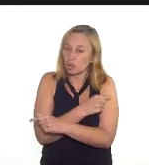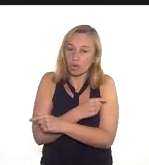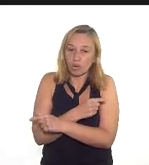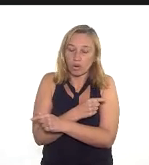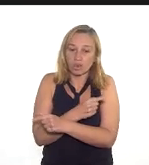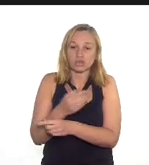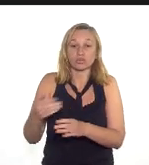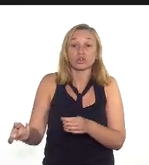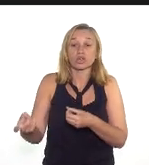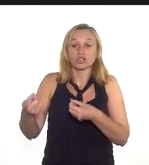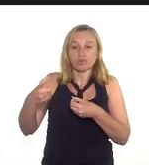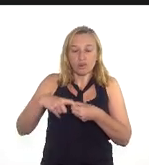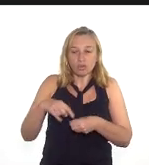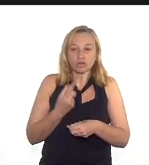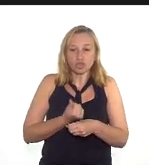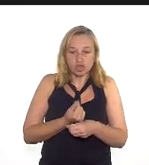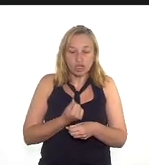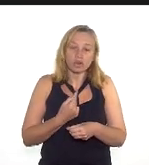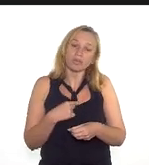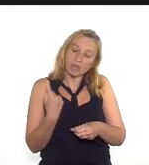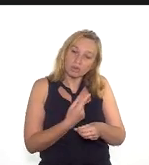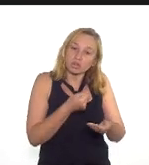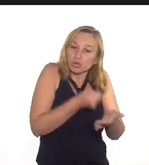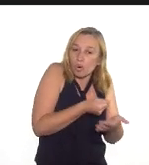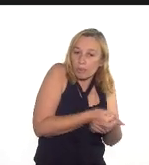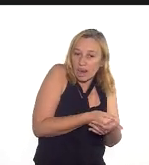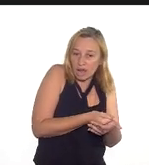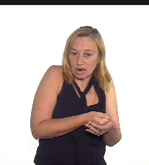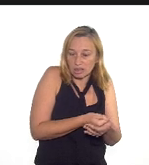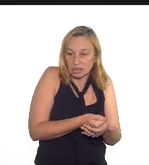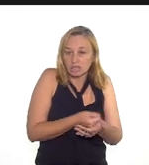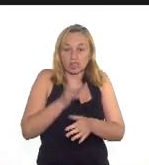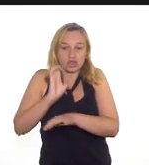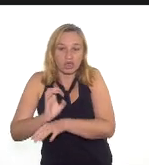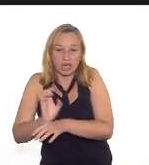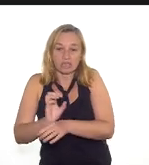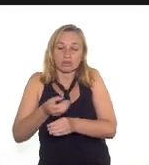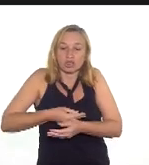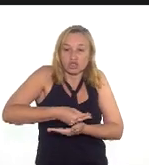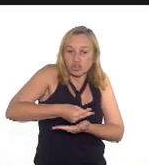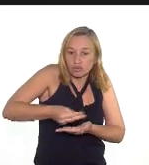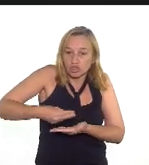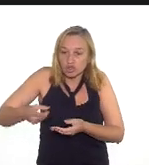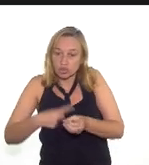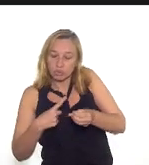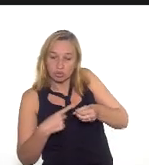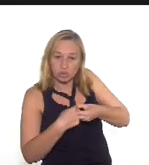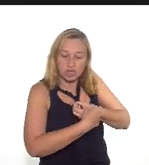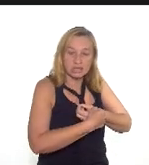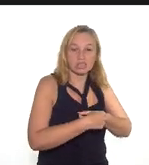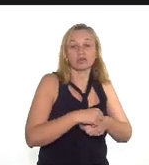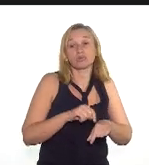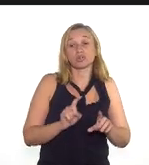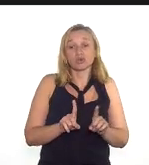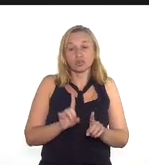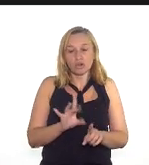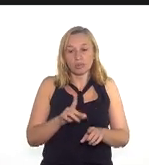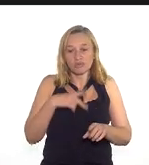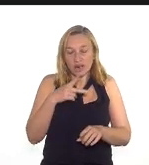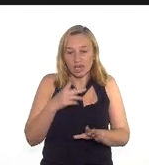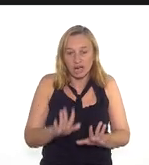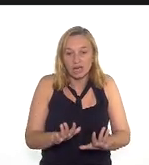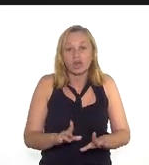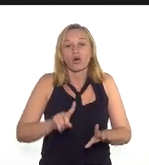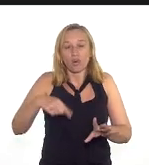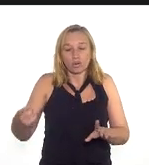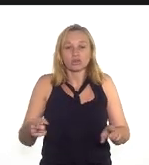desses 5 milhões a fatia que seria devida ao Estado do Rio de Janeiro e aos municípios. Só para a gente deixar bem claro isso, outra coisa que tem sido